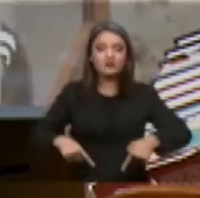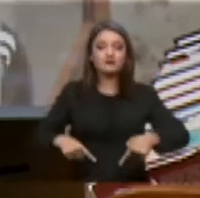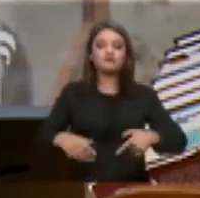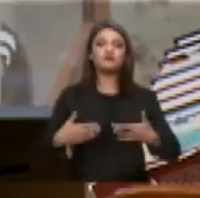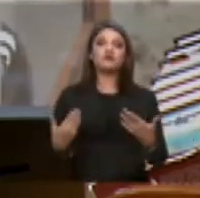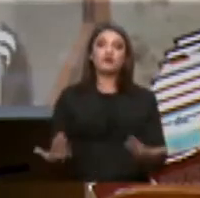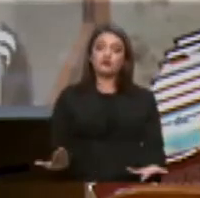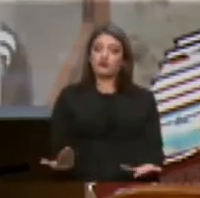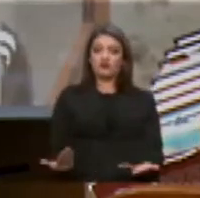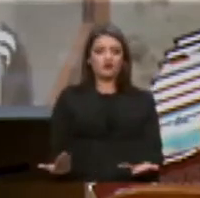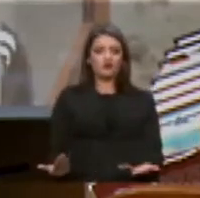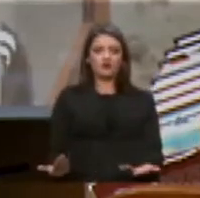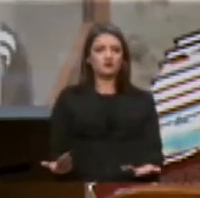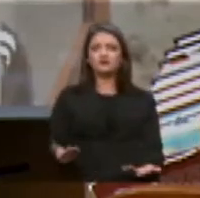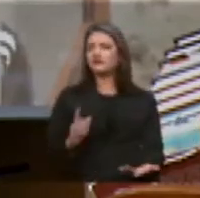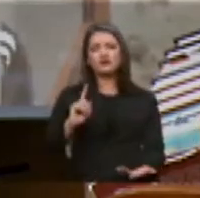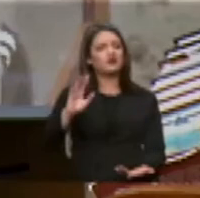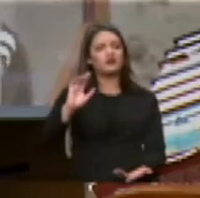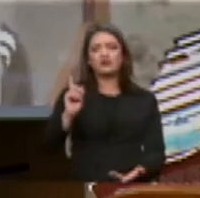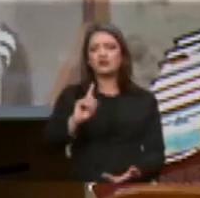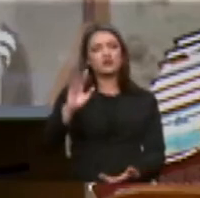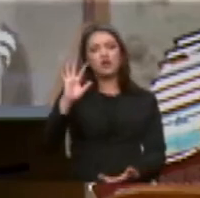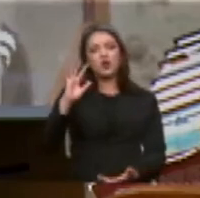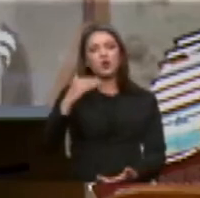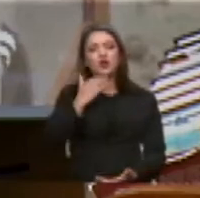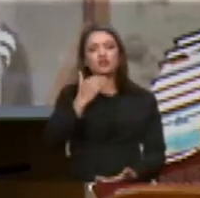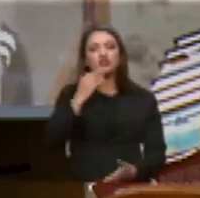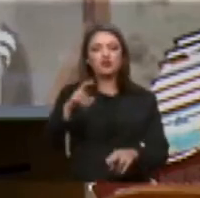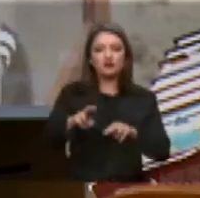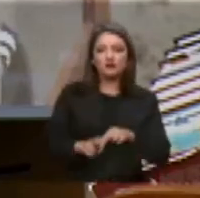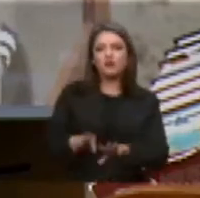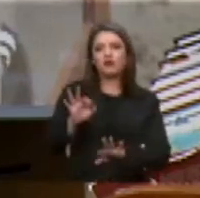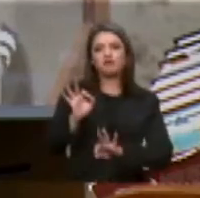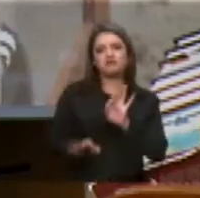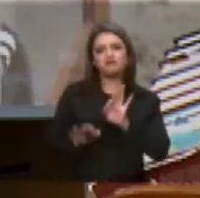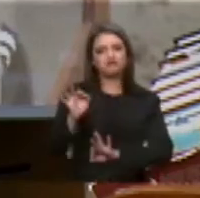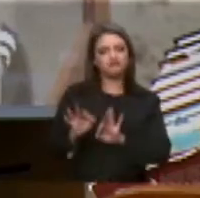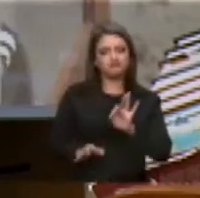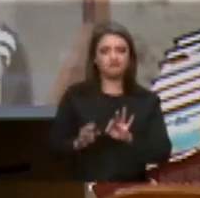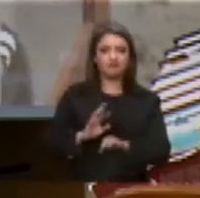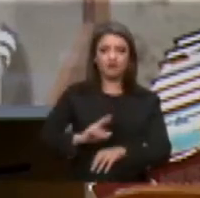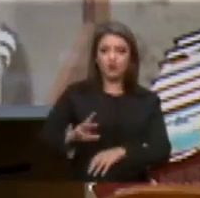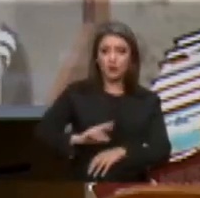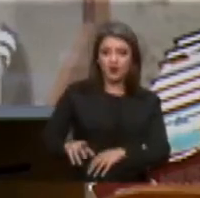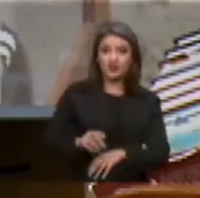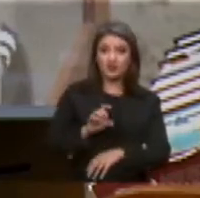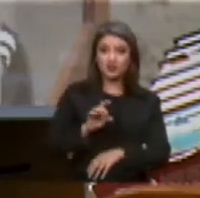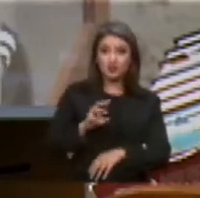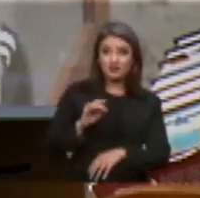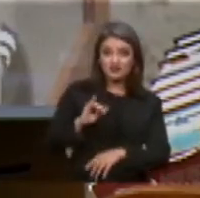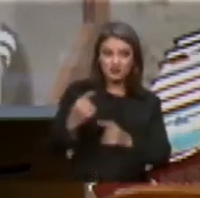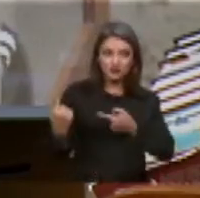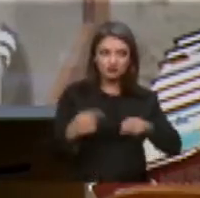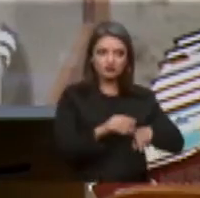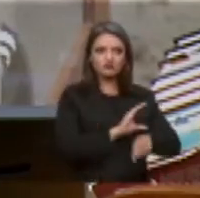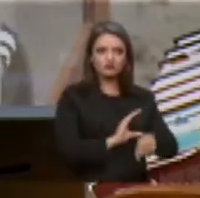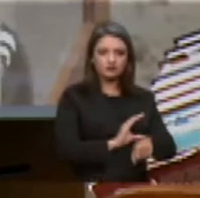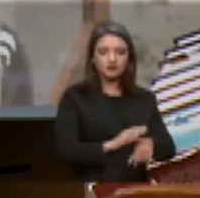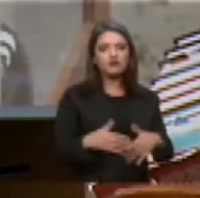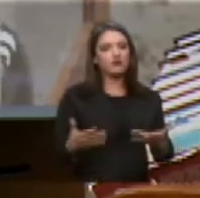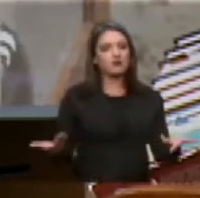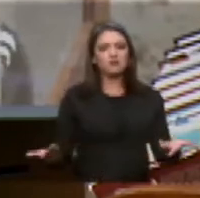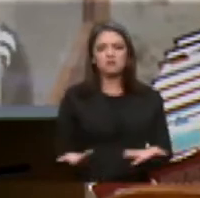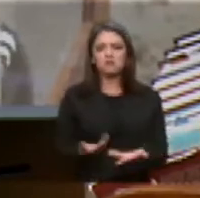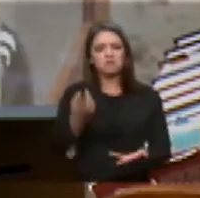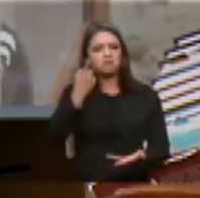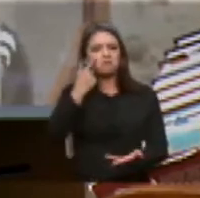violação à lei maior, não se resolve data vênia com apelo à jurisdição constitucional. E na ação oral posta em exame não parece estar evidenciada a